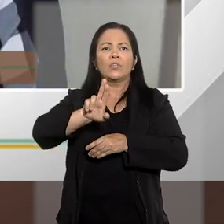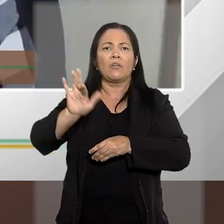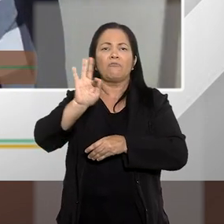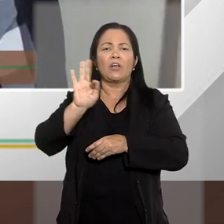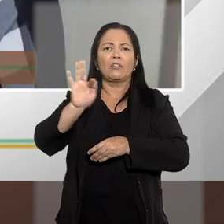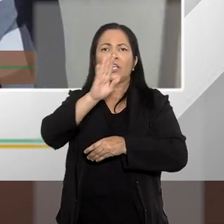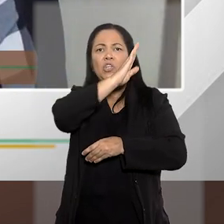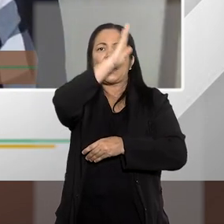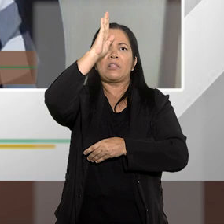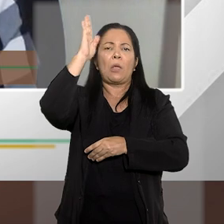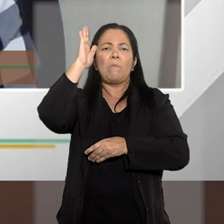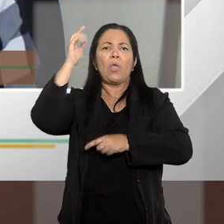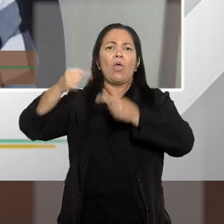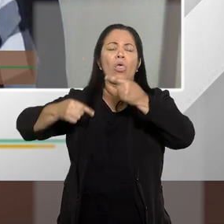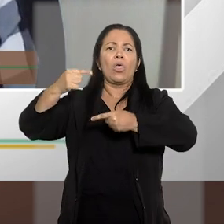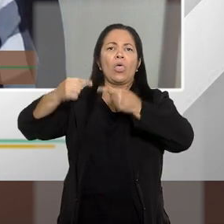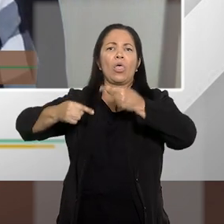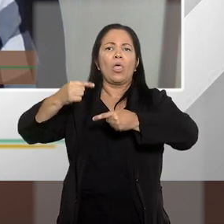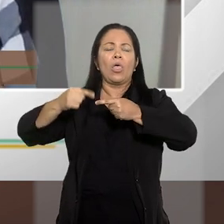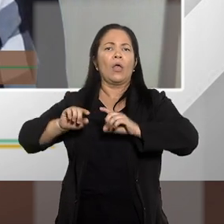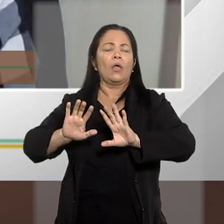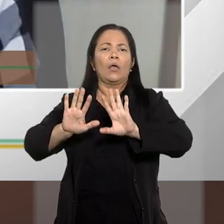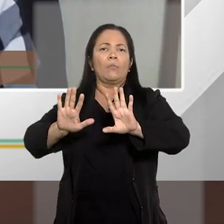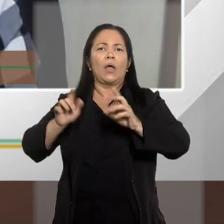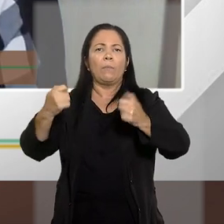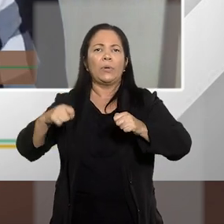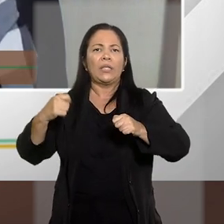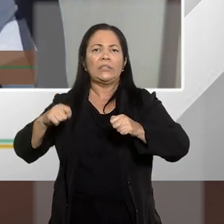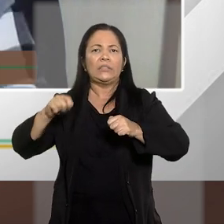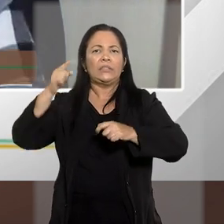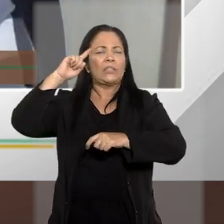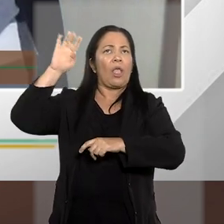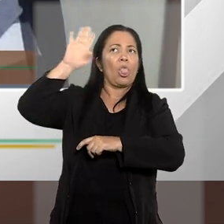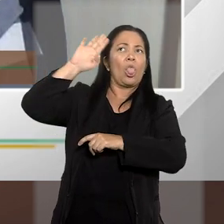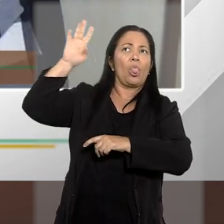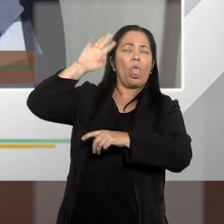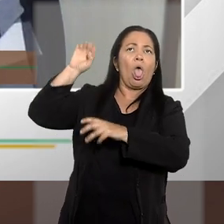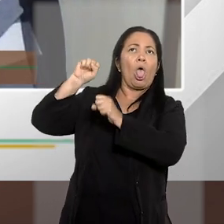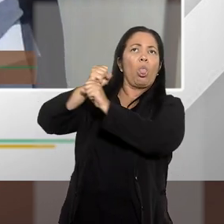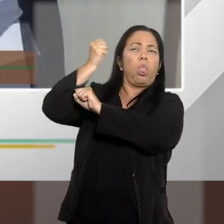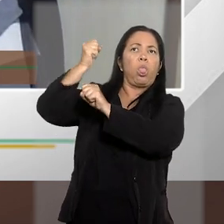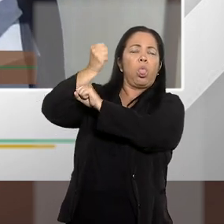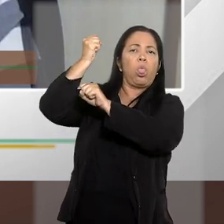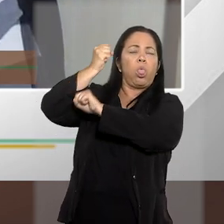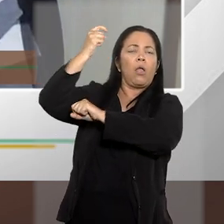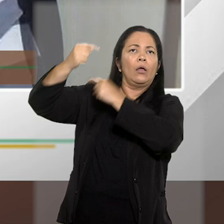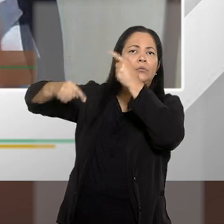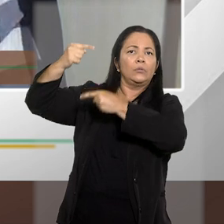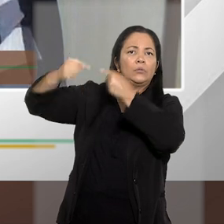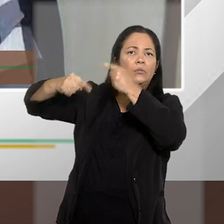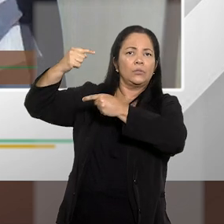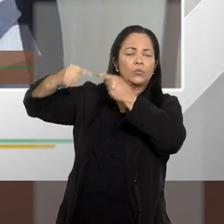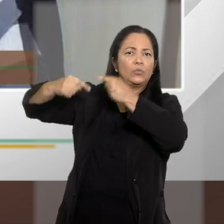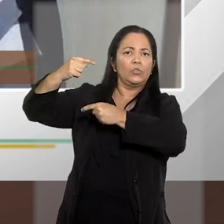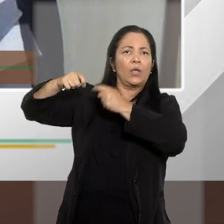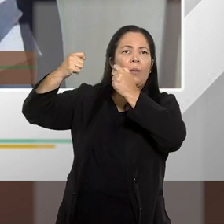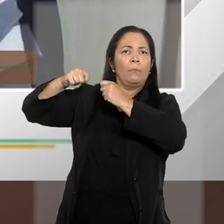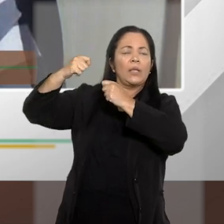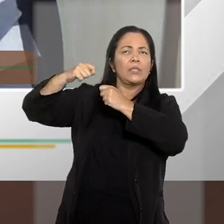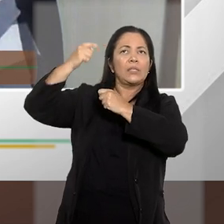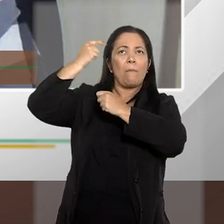academicista, mas as pessoas tentam desconstruir muito essa ideia das caixinhas, e aí das caixinhas não é a caixinha de